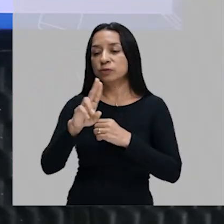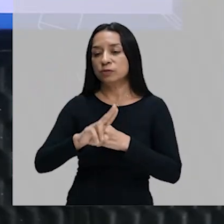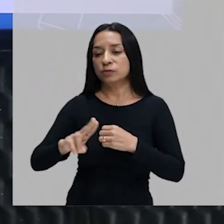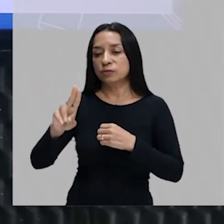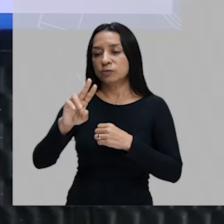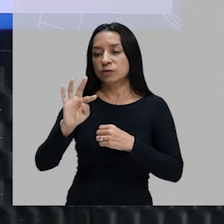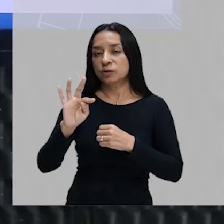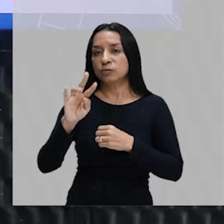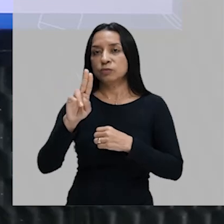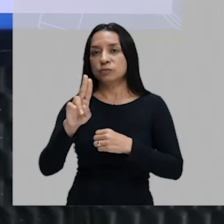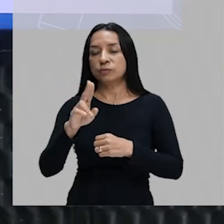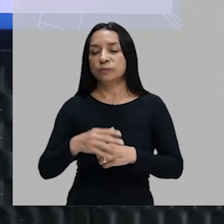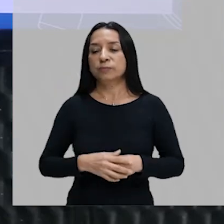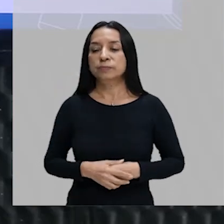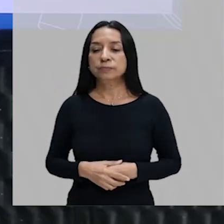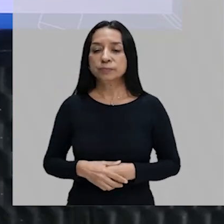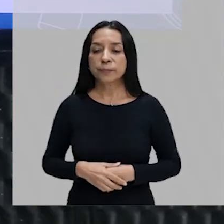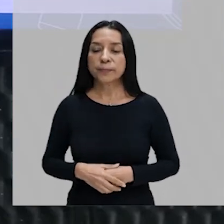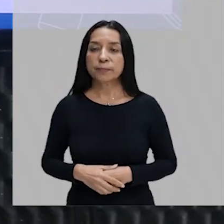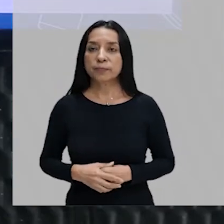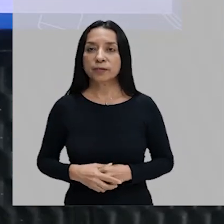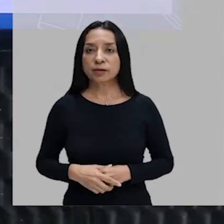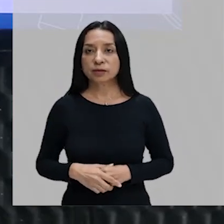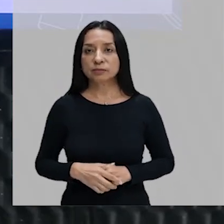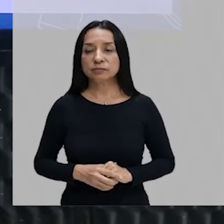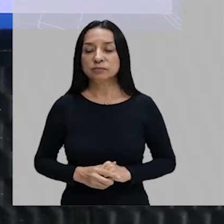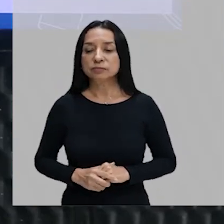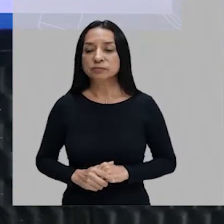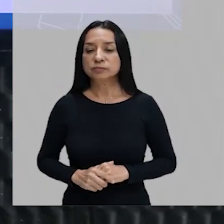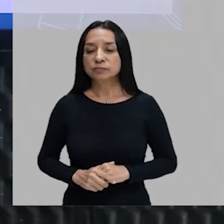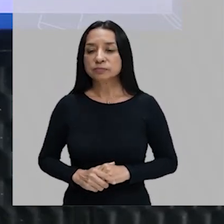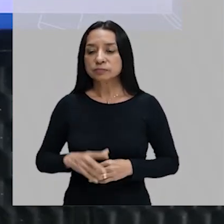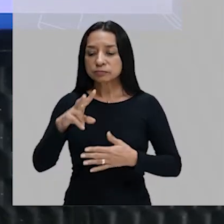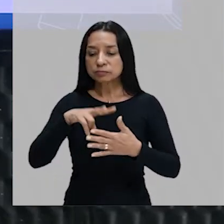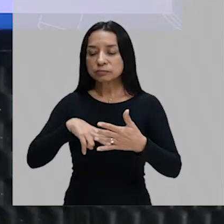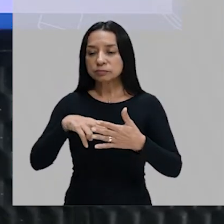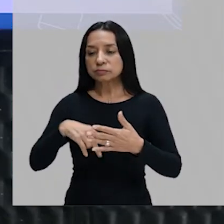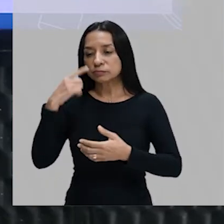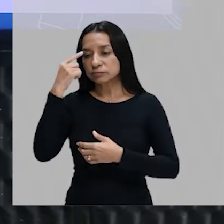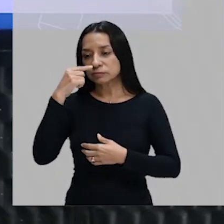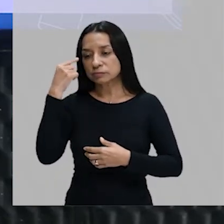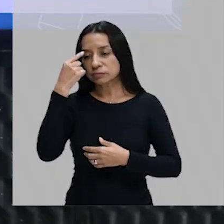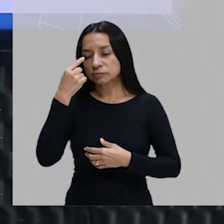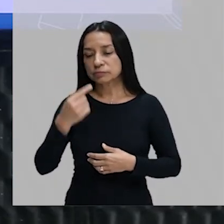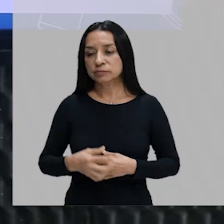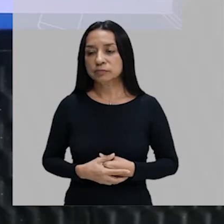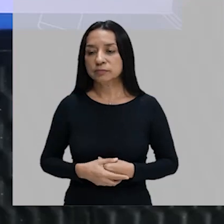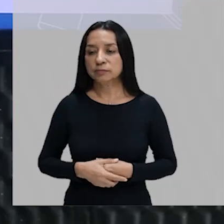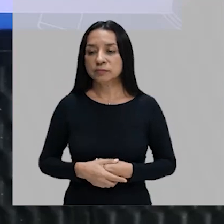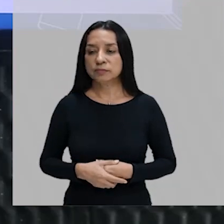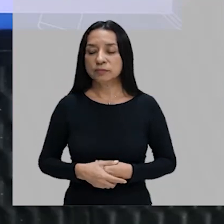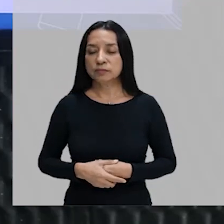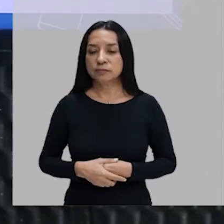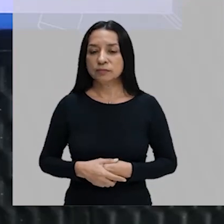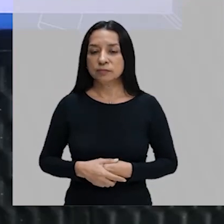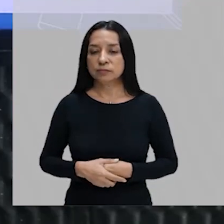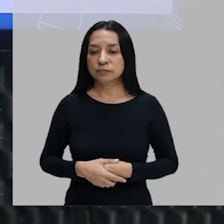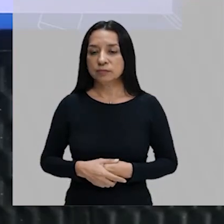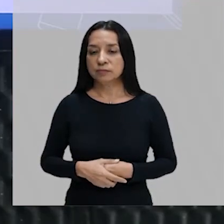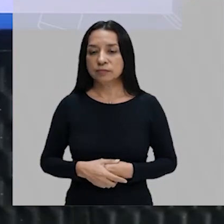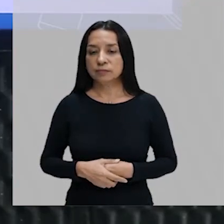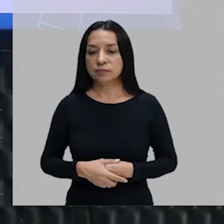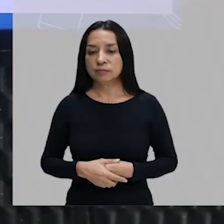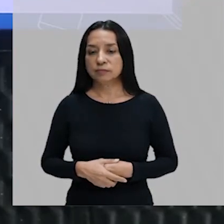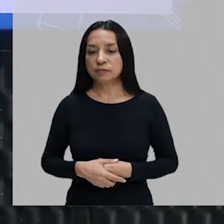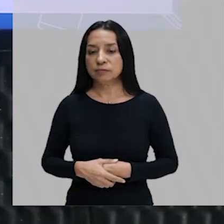Poco tiempo después nos despedimos y entonces sale un hasta luego